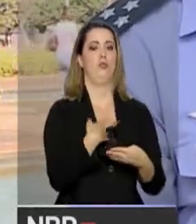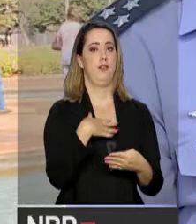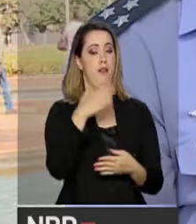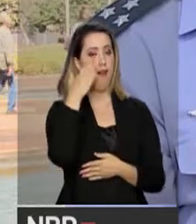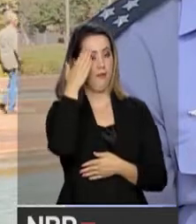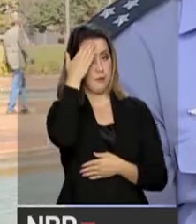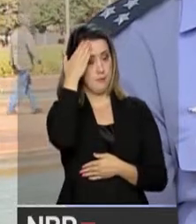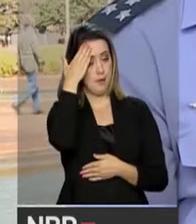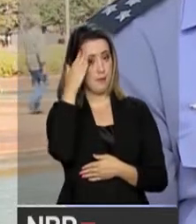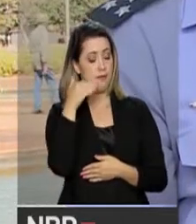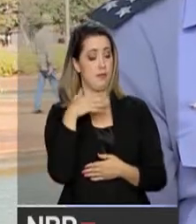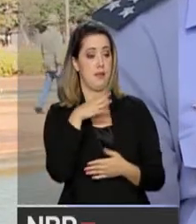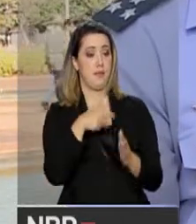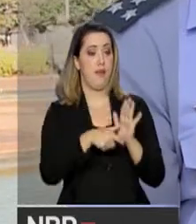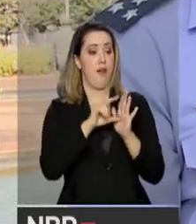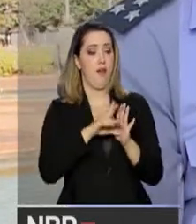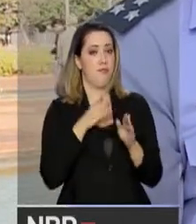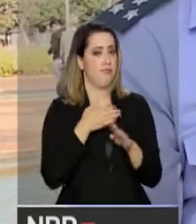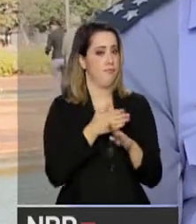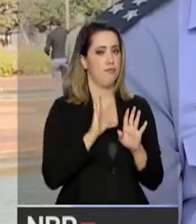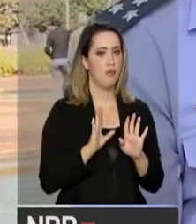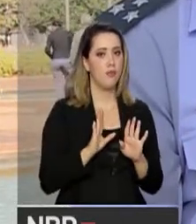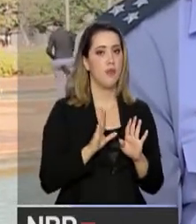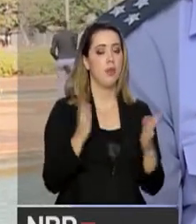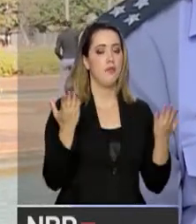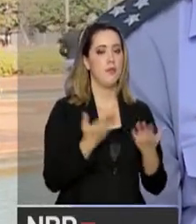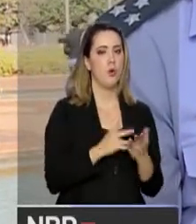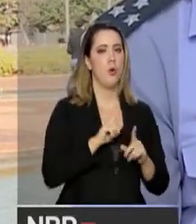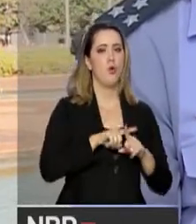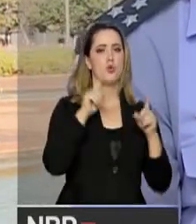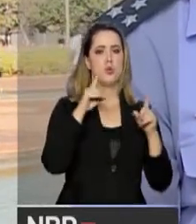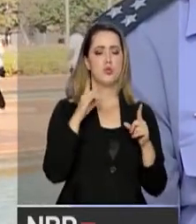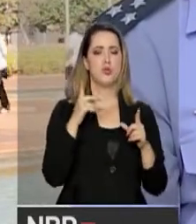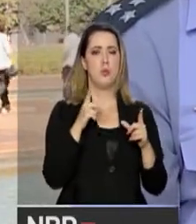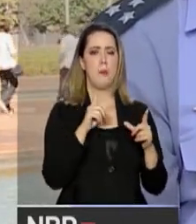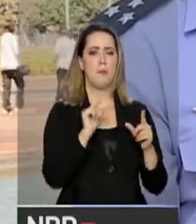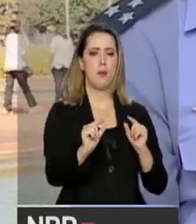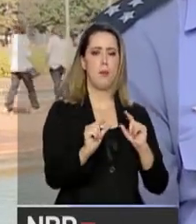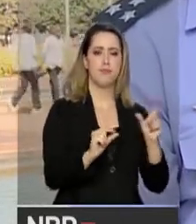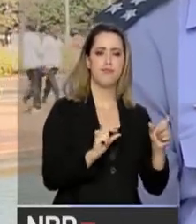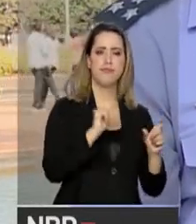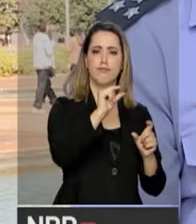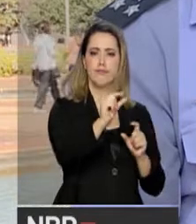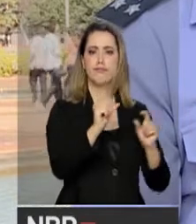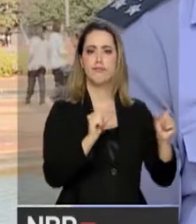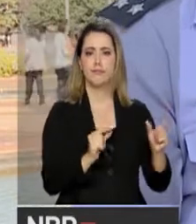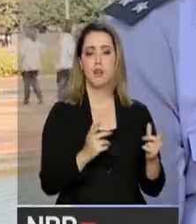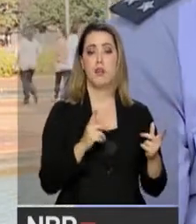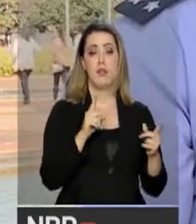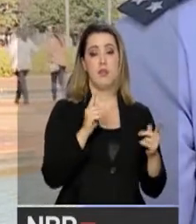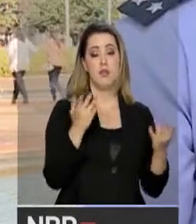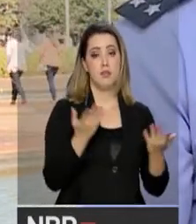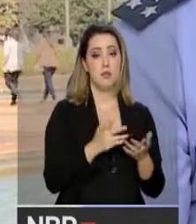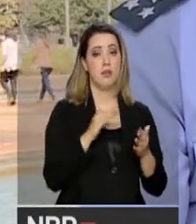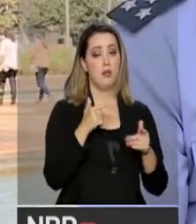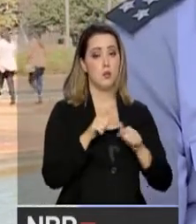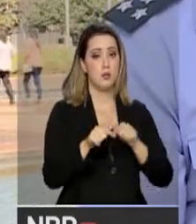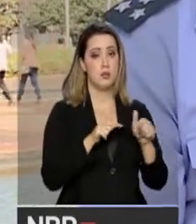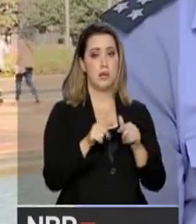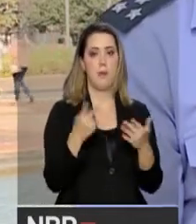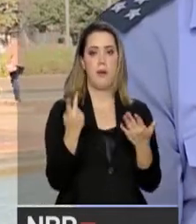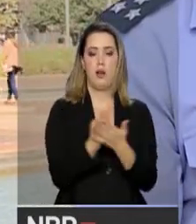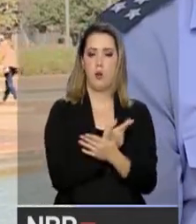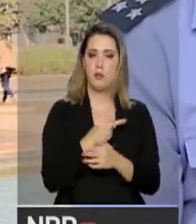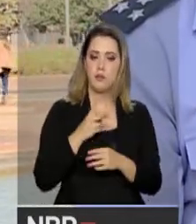queria inibir. Hoje em dia elas são ações mais pontuais, conforme eu já falei. E elas, a operação em si, ela